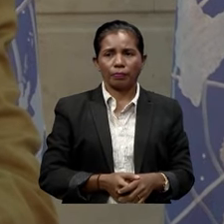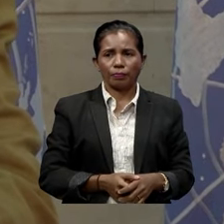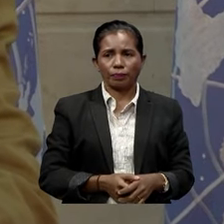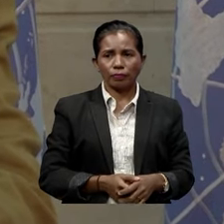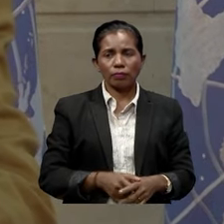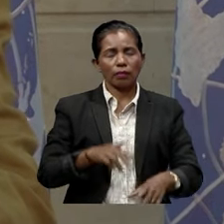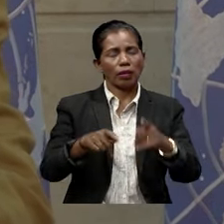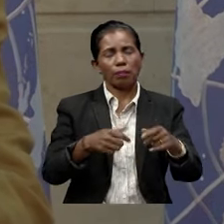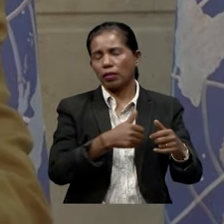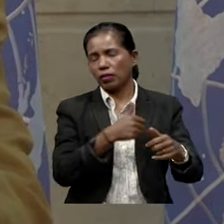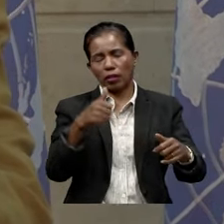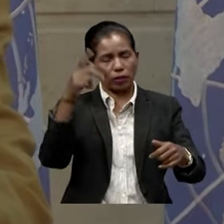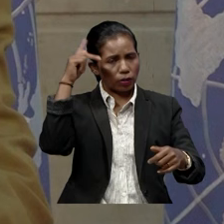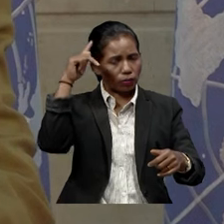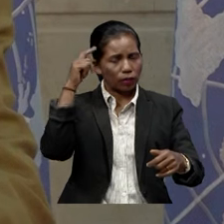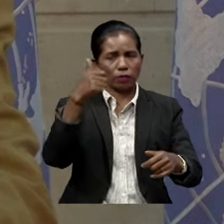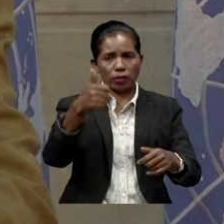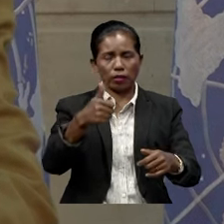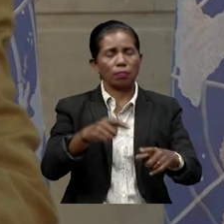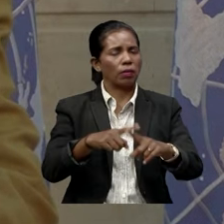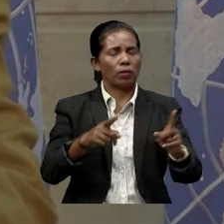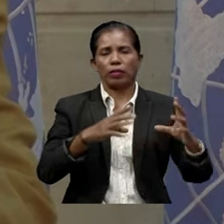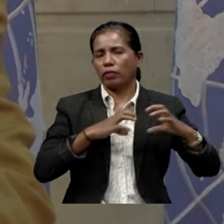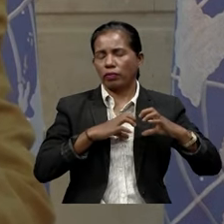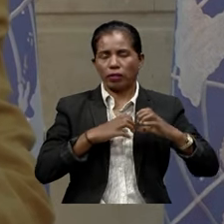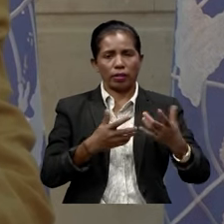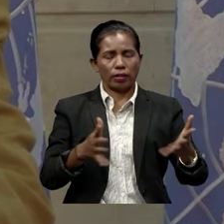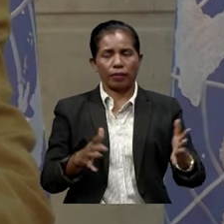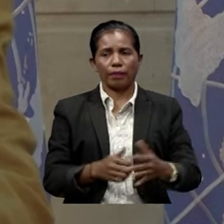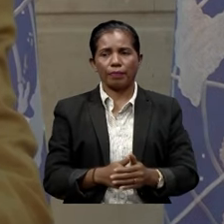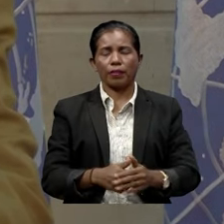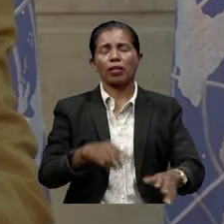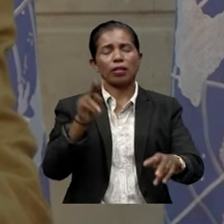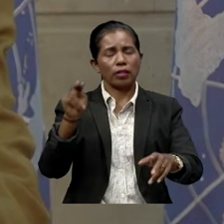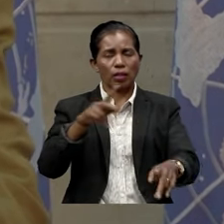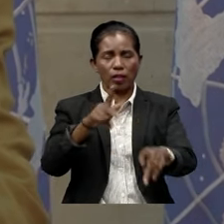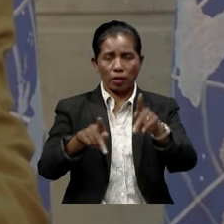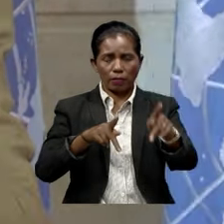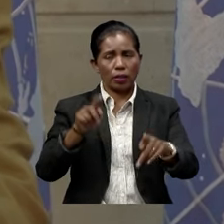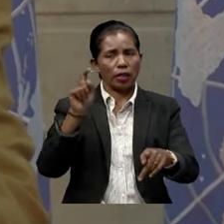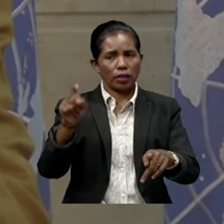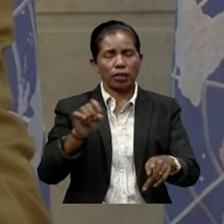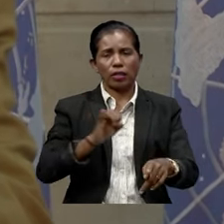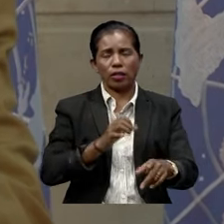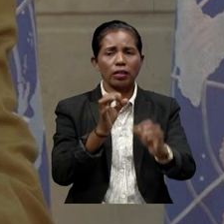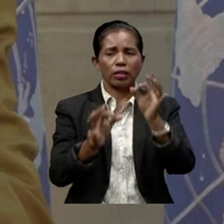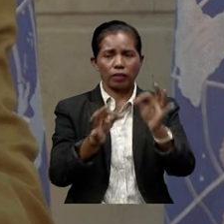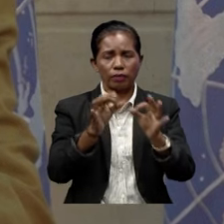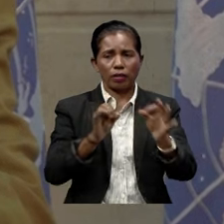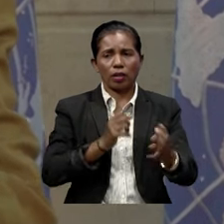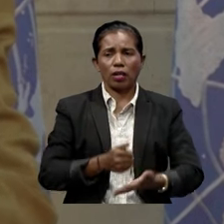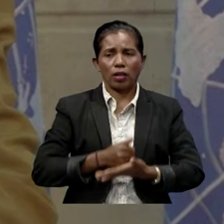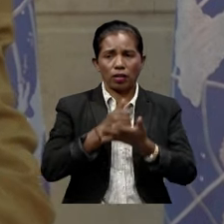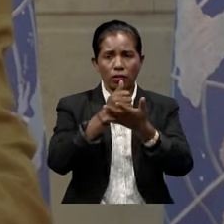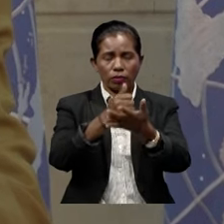Balu e a Caputo, que é a Tatela, mas vem ir a Moscou. Minha é a Maíra, que quando a Moscou, o Pulo, a